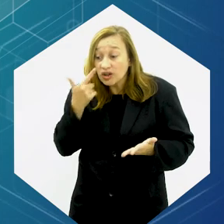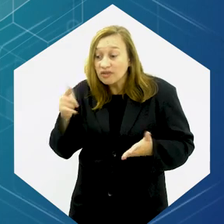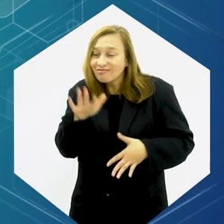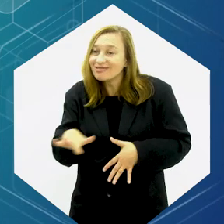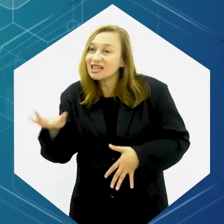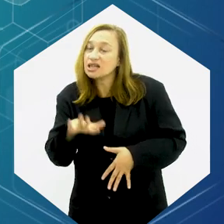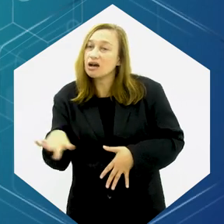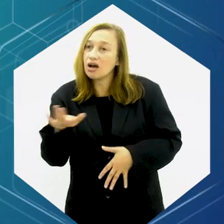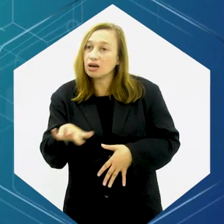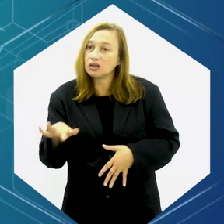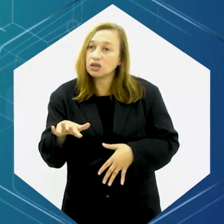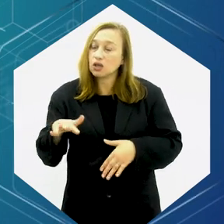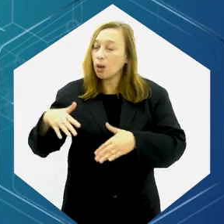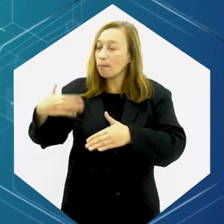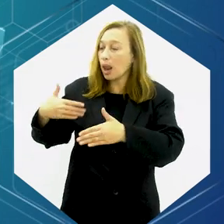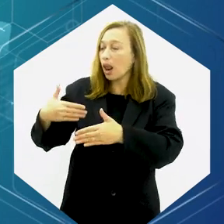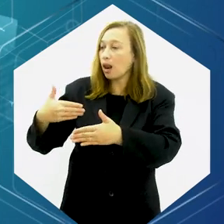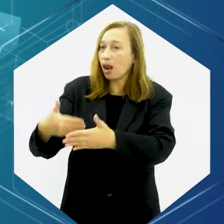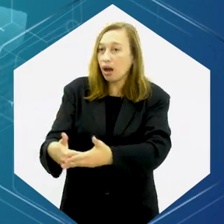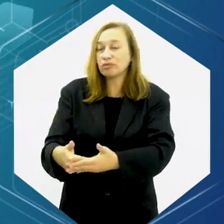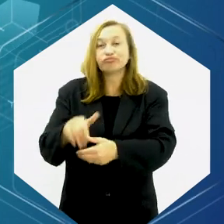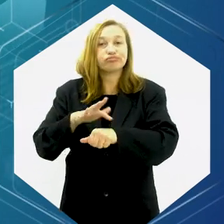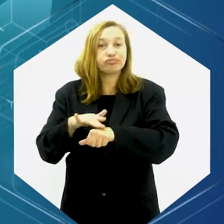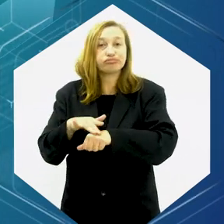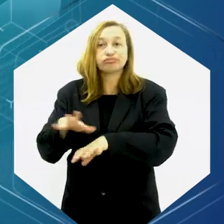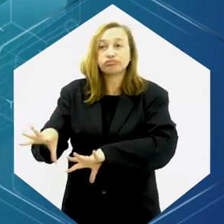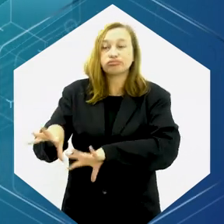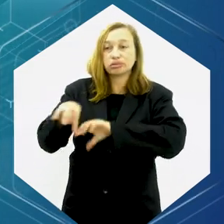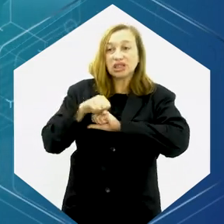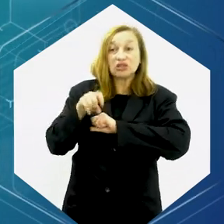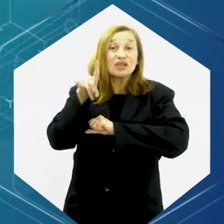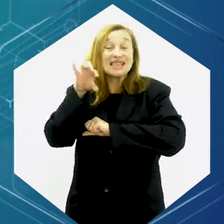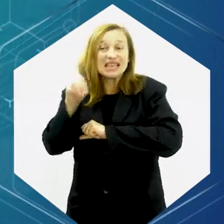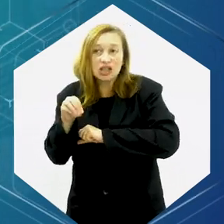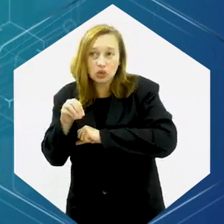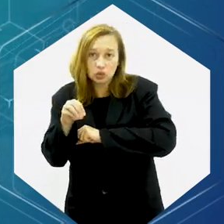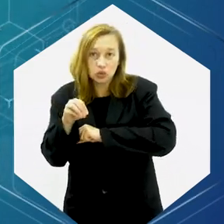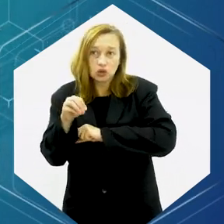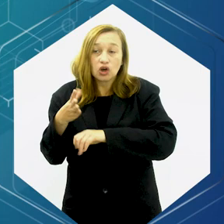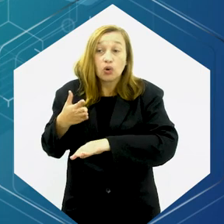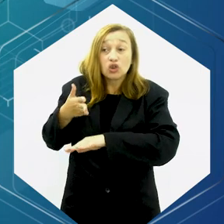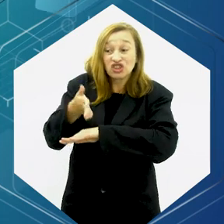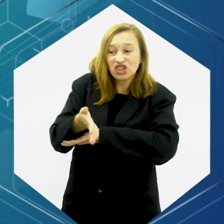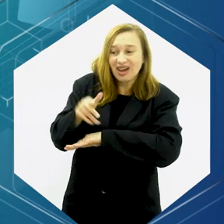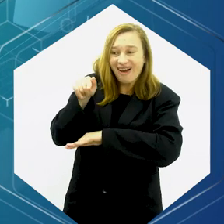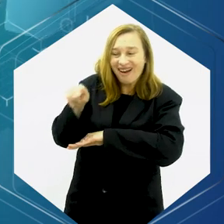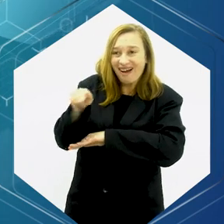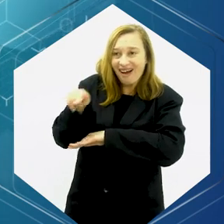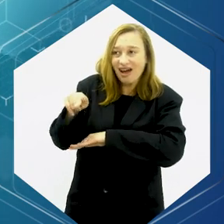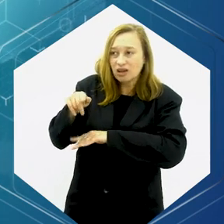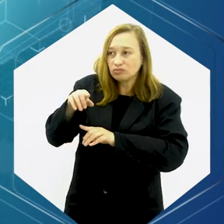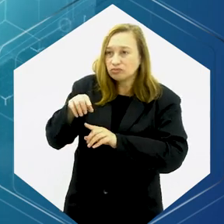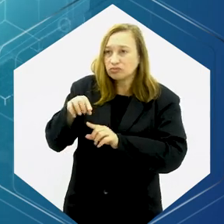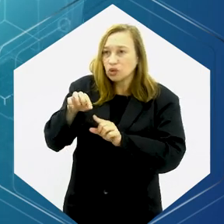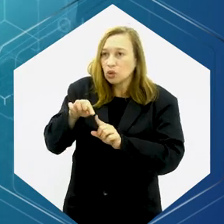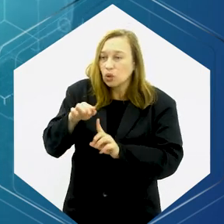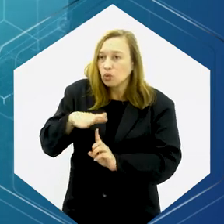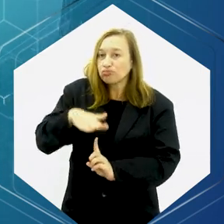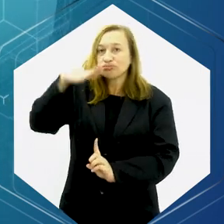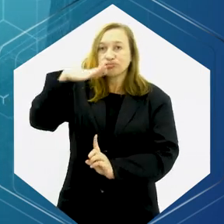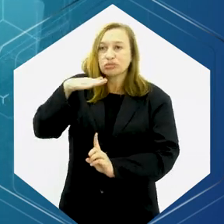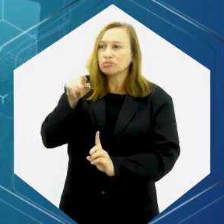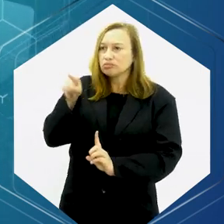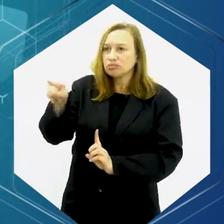uma carga dessas doenças ao longo do ciclo da vida dela né E que se nada for feito quando ela chegar lá na na na fase